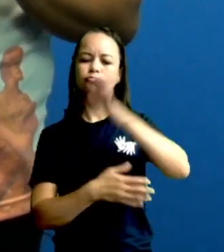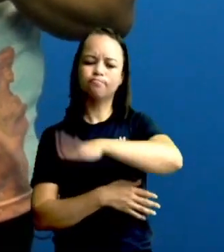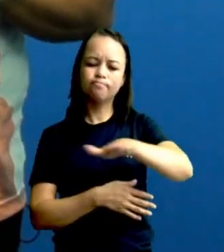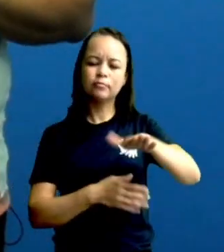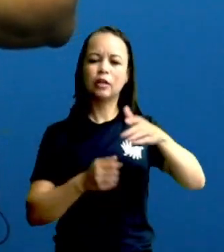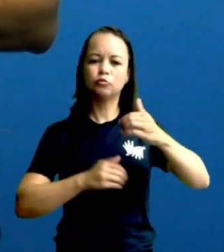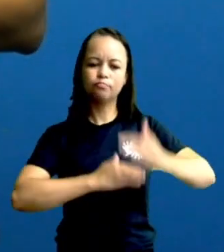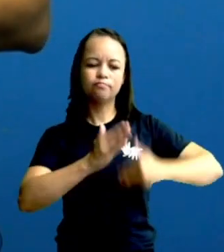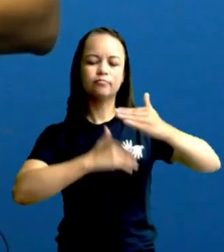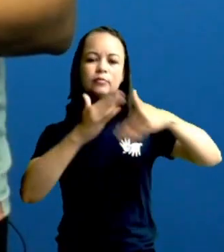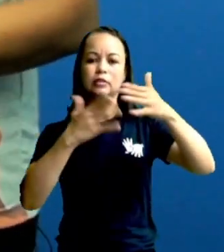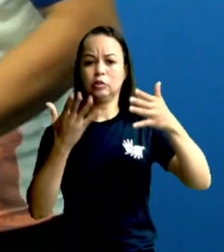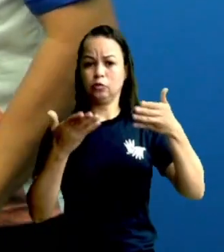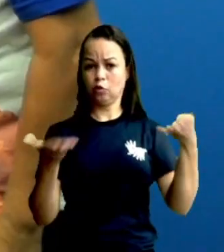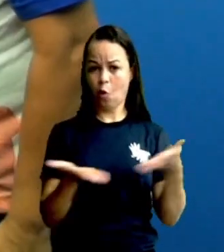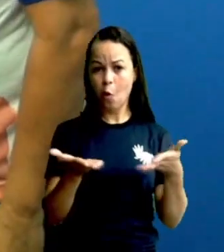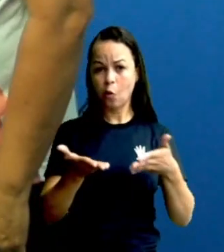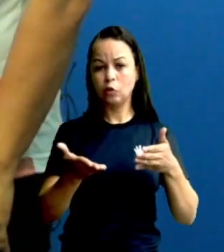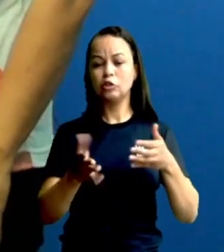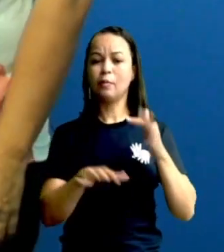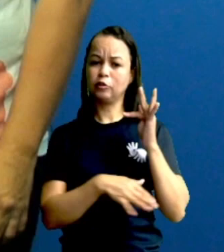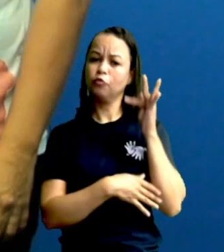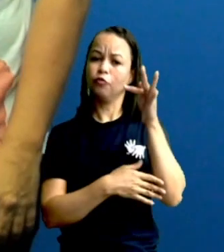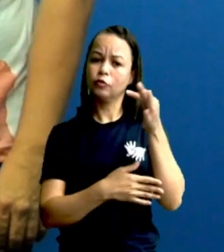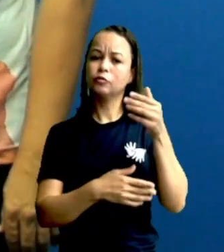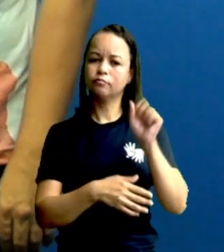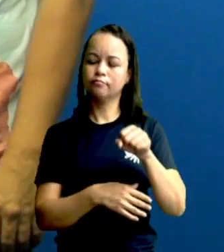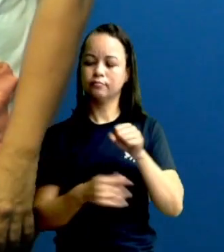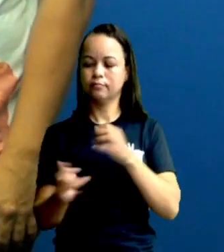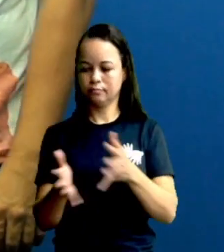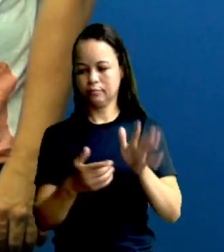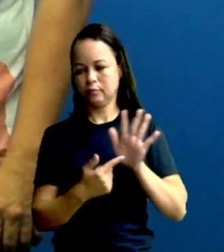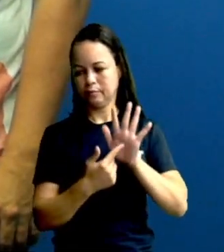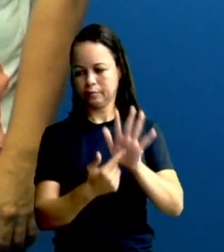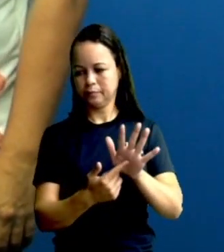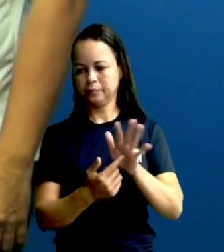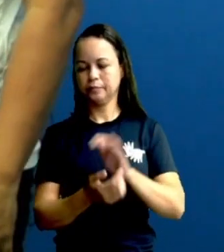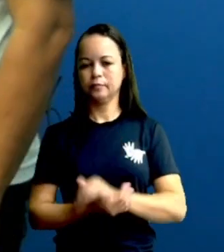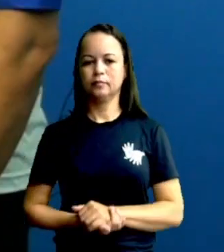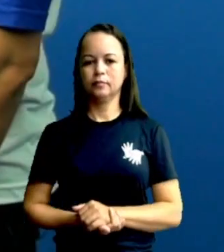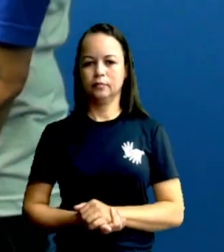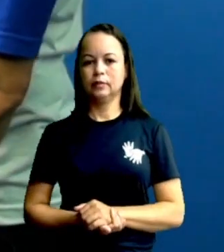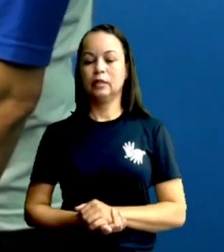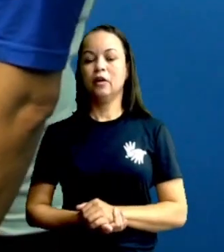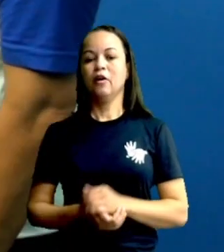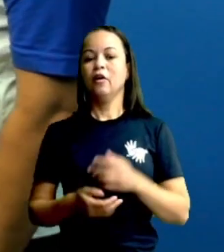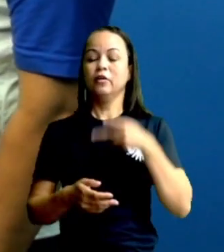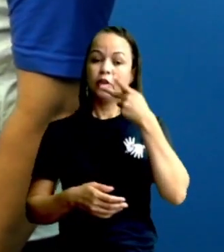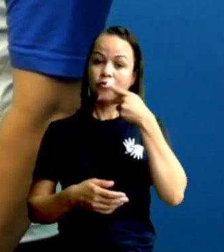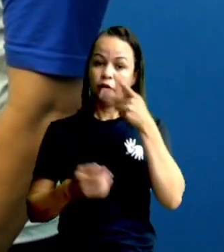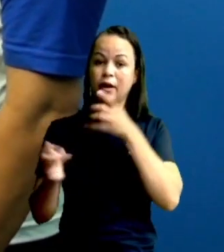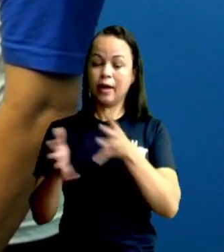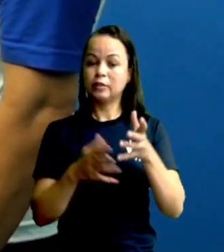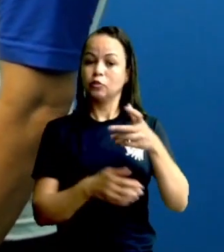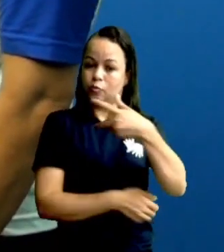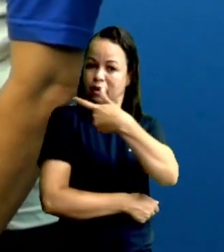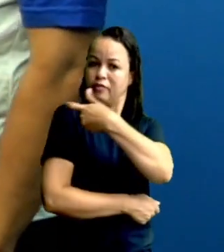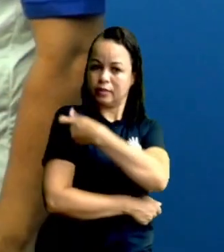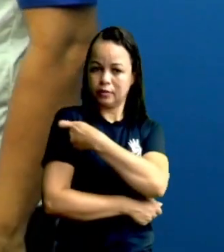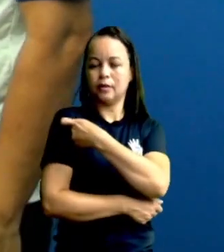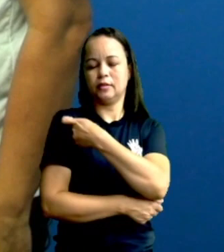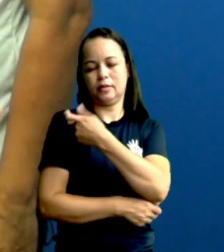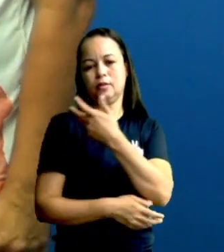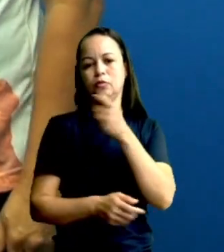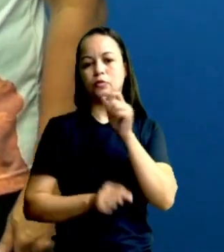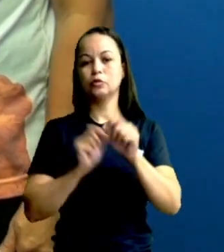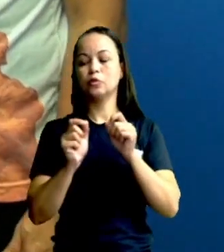hoje, mas como amanhã. Por favor, produção, o nosso próximo slide. E aí, falar justamente sobre a vacinação contra